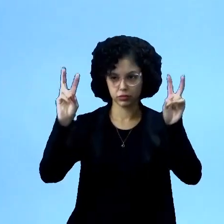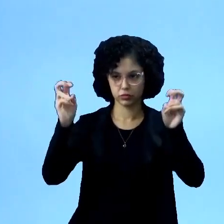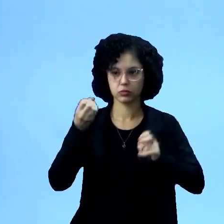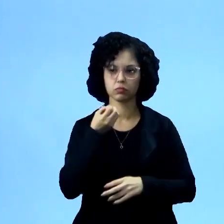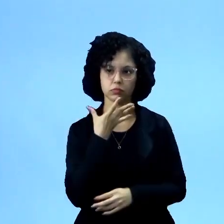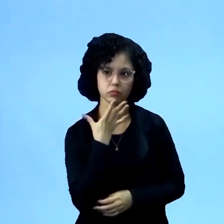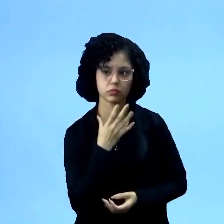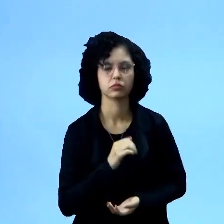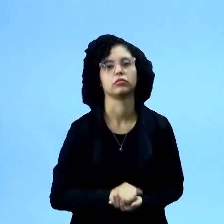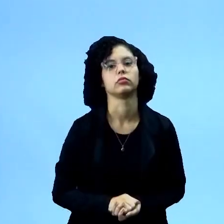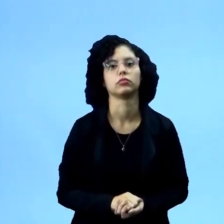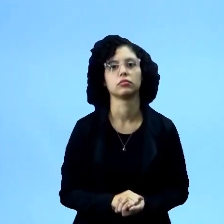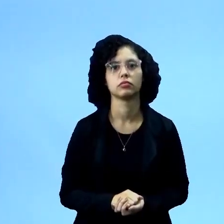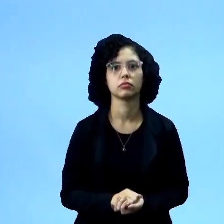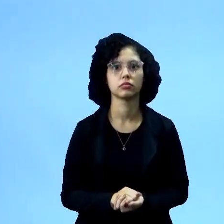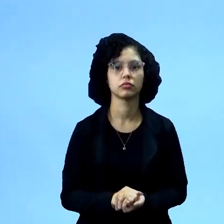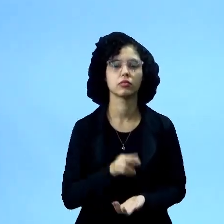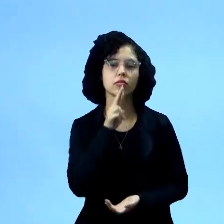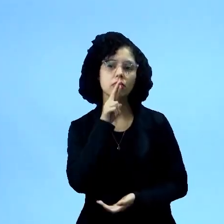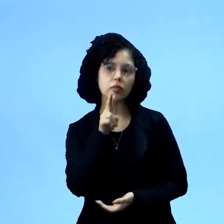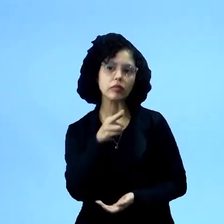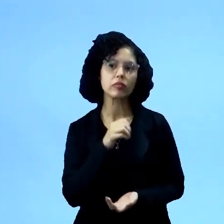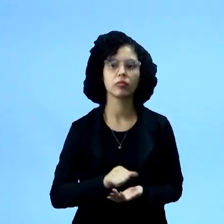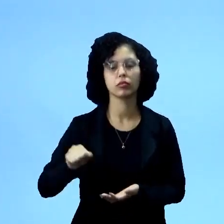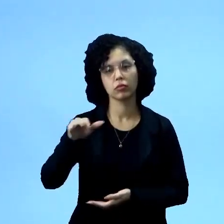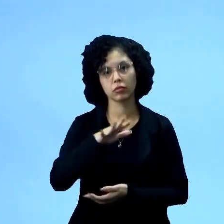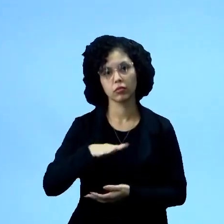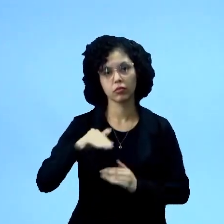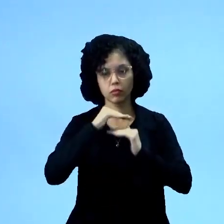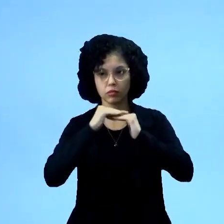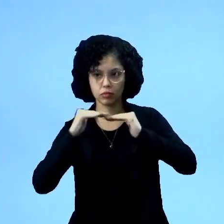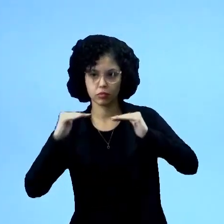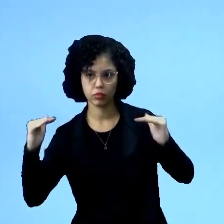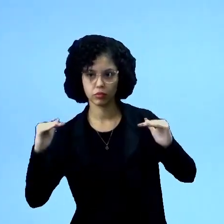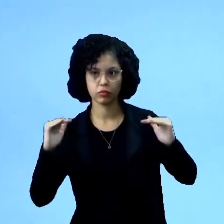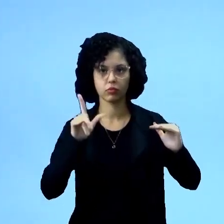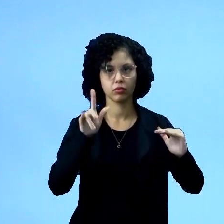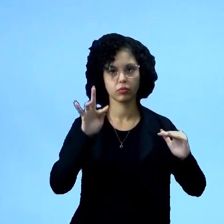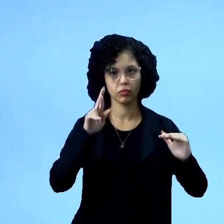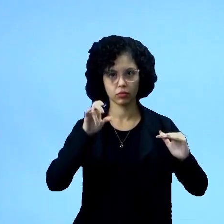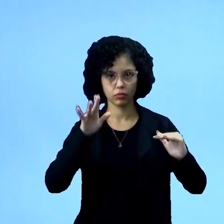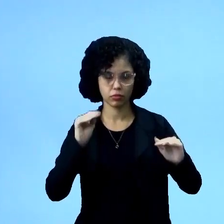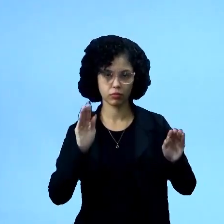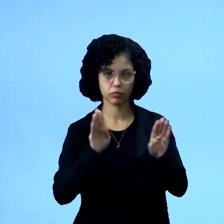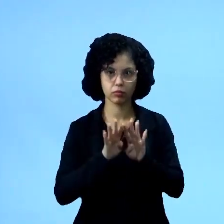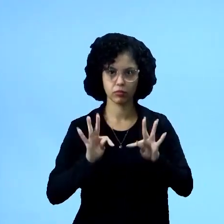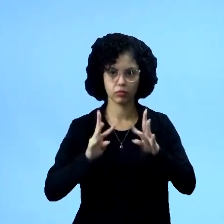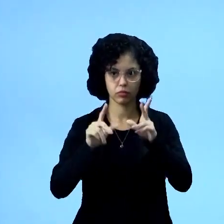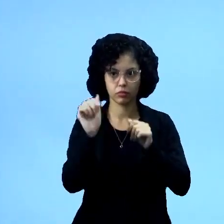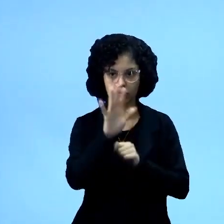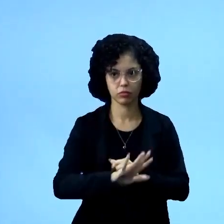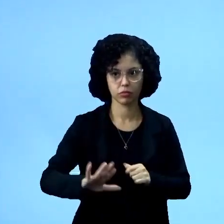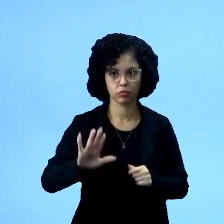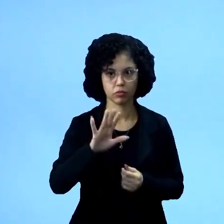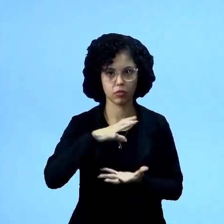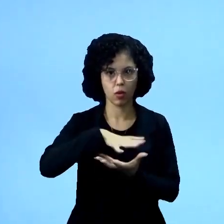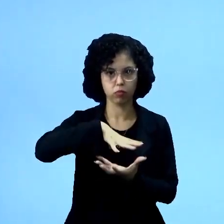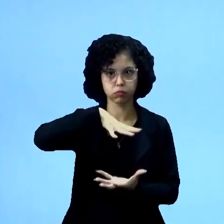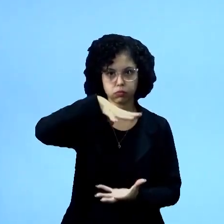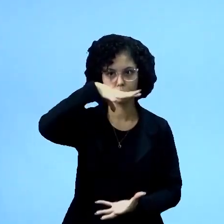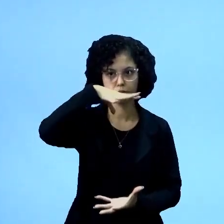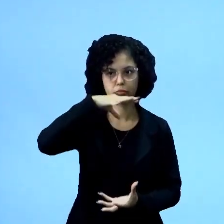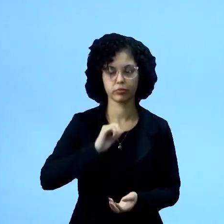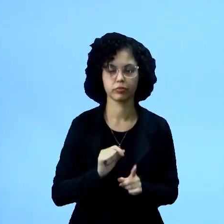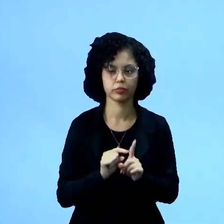bom. Nós vamos falar de cálculo da área das superfícies lateral e total de um cilindro e do